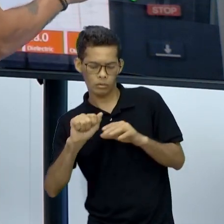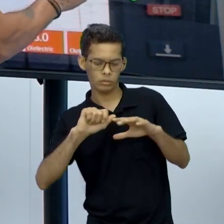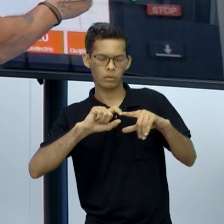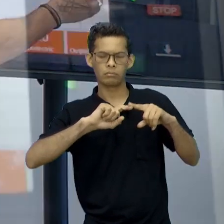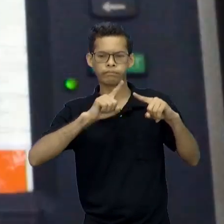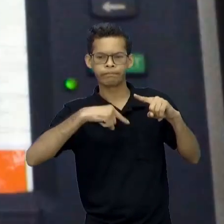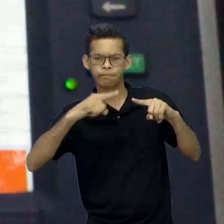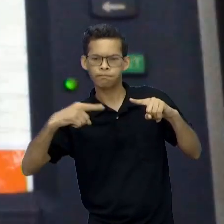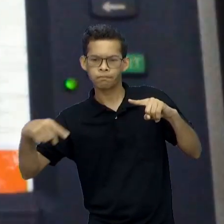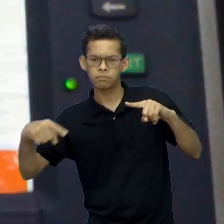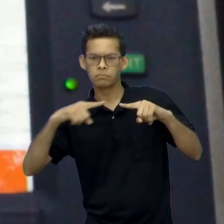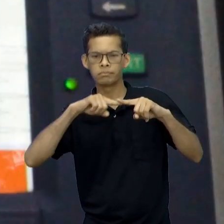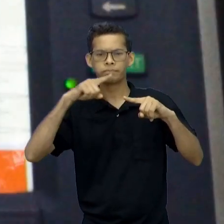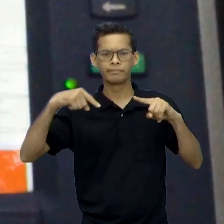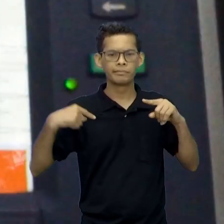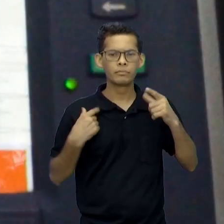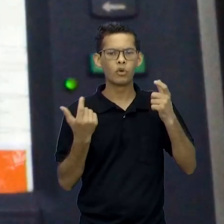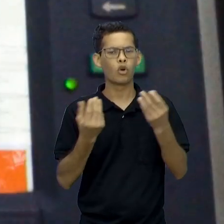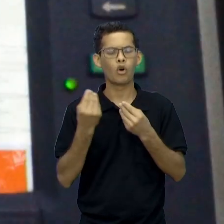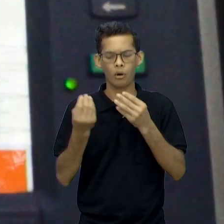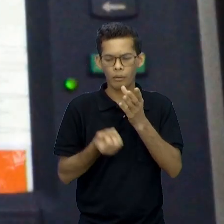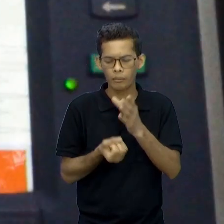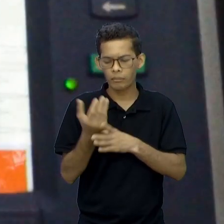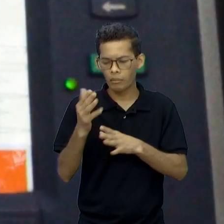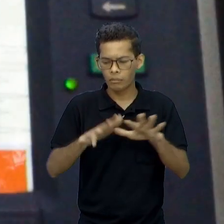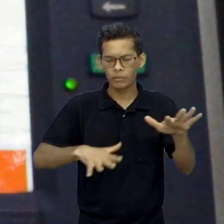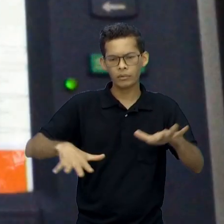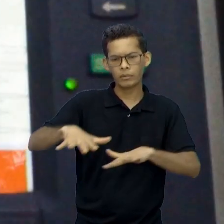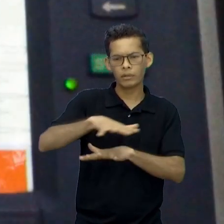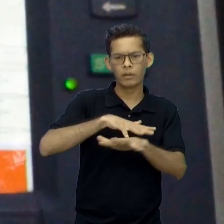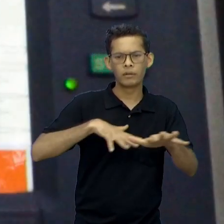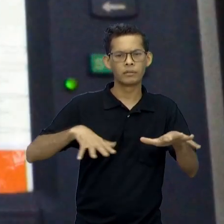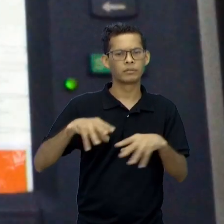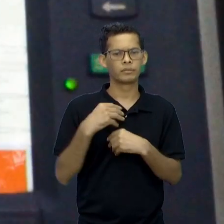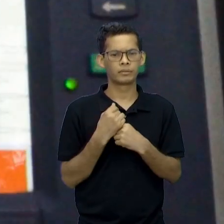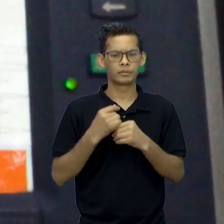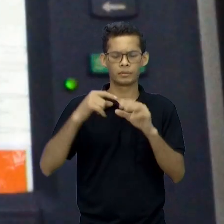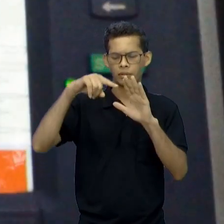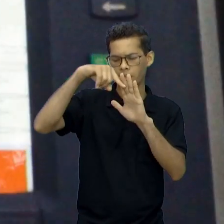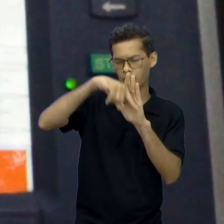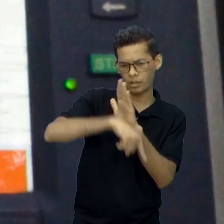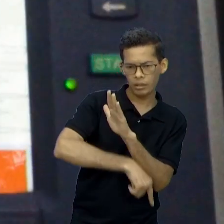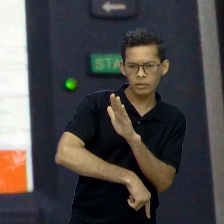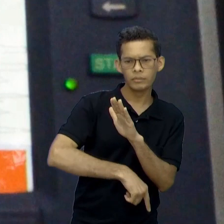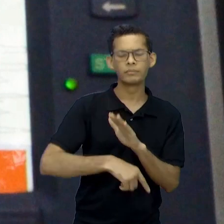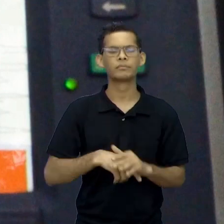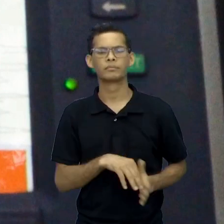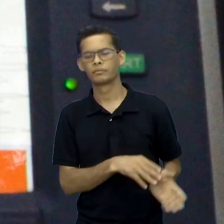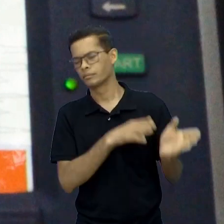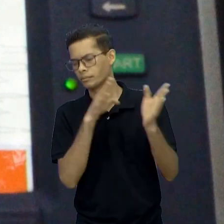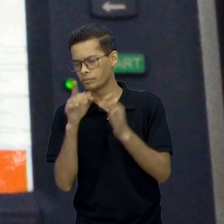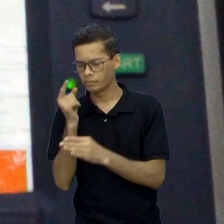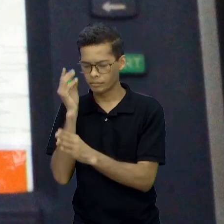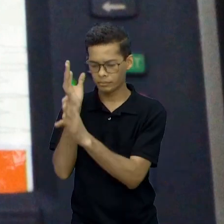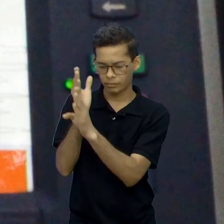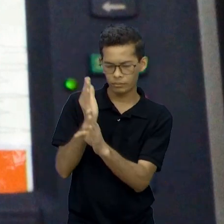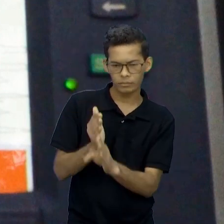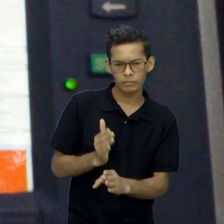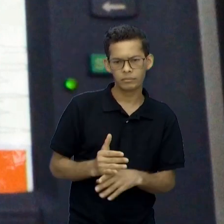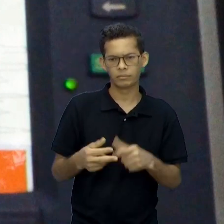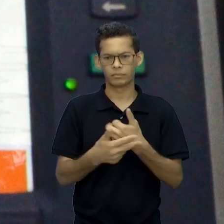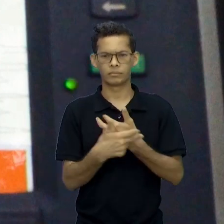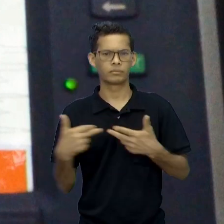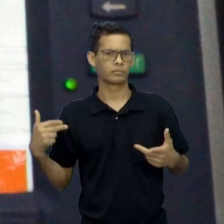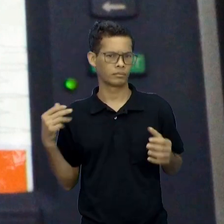o sinal que está gerando, aqui é a profundidade e aqui são as anomalias que o professor está comentando. Cada